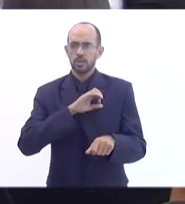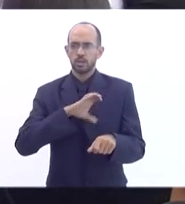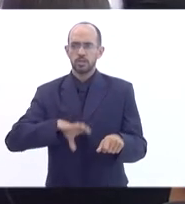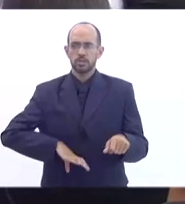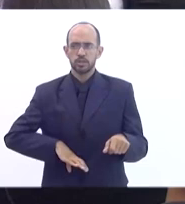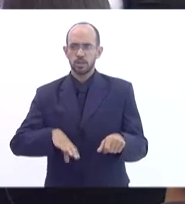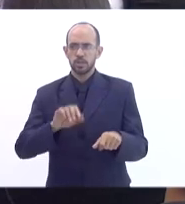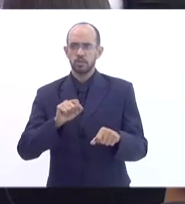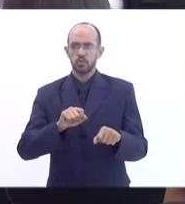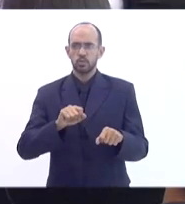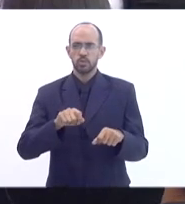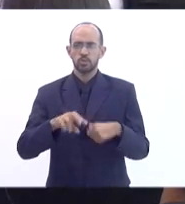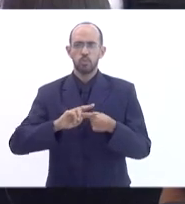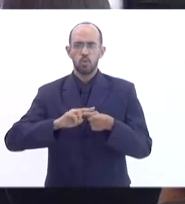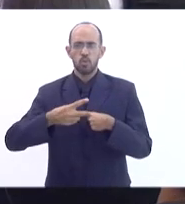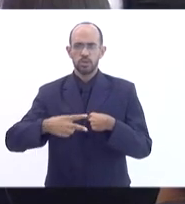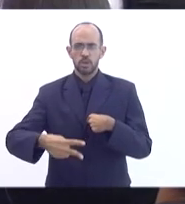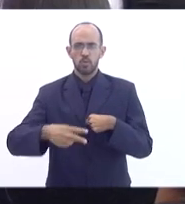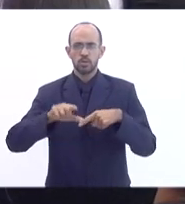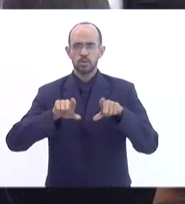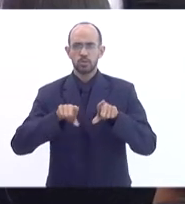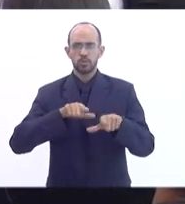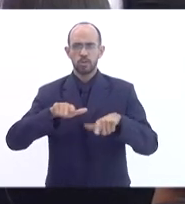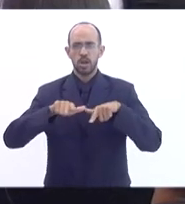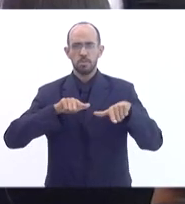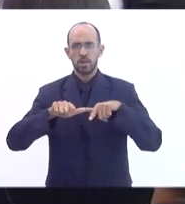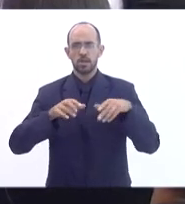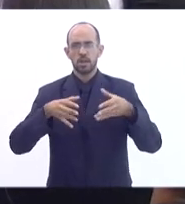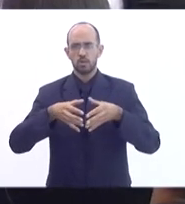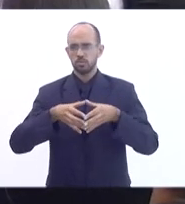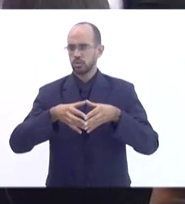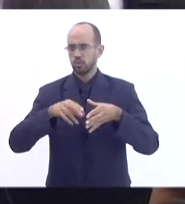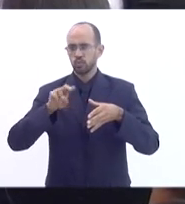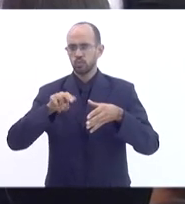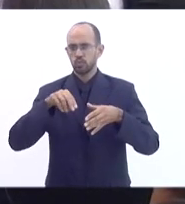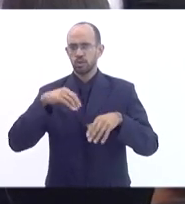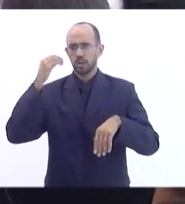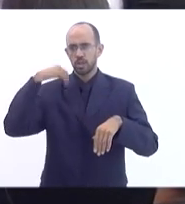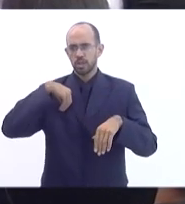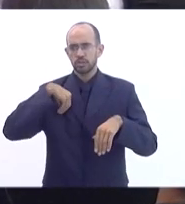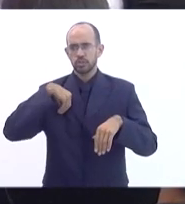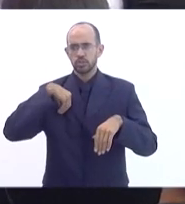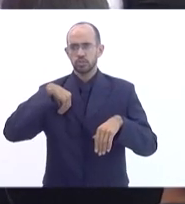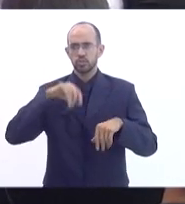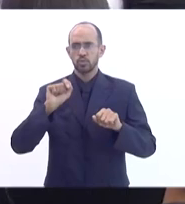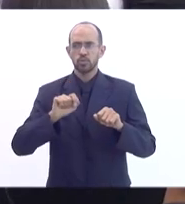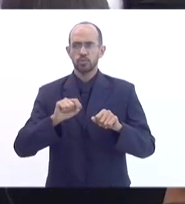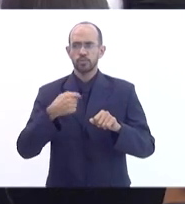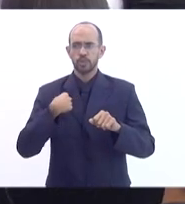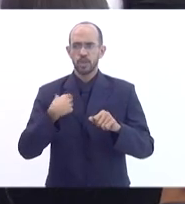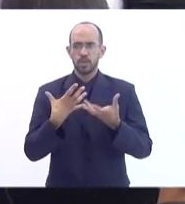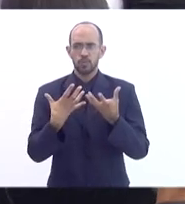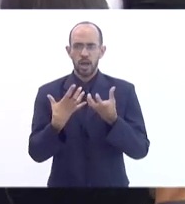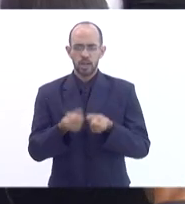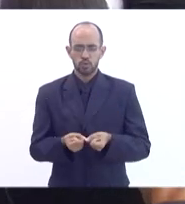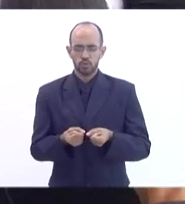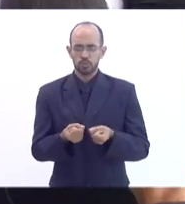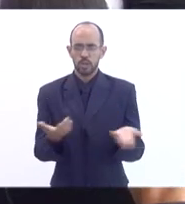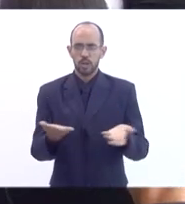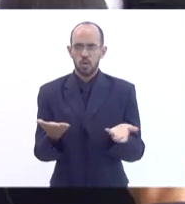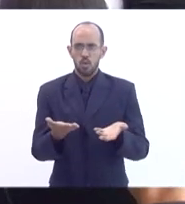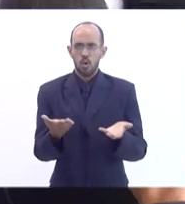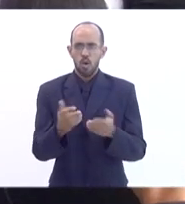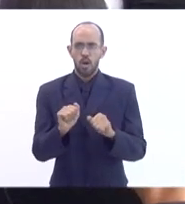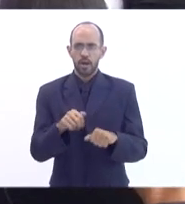por fruto do trabalho da comissão que tem sido incansável depois desse todo esforço eu acabo assumido a presidência da comissão de servidores